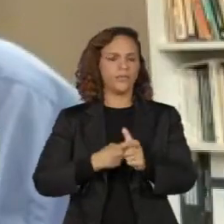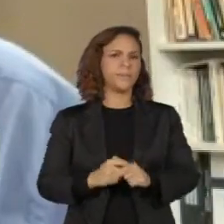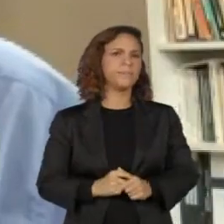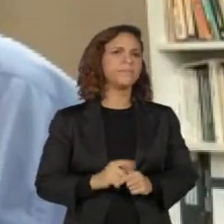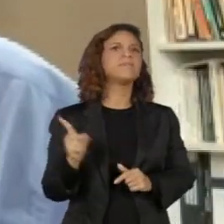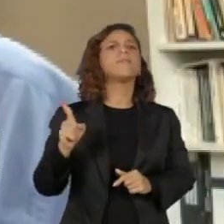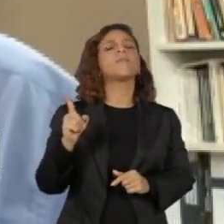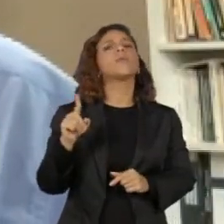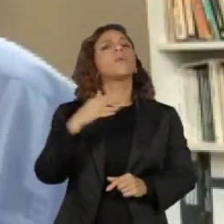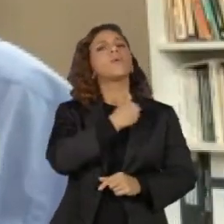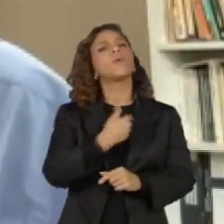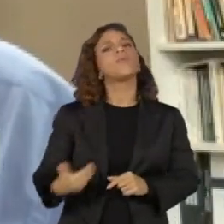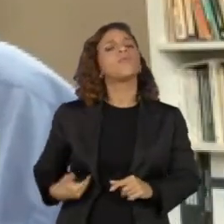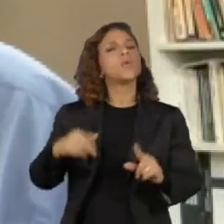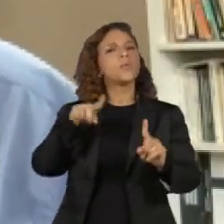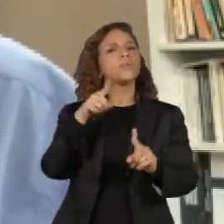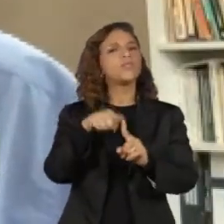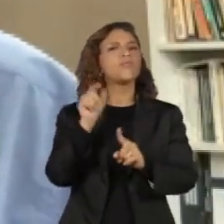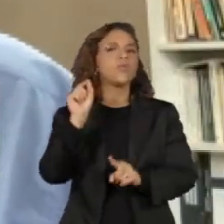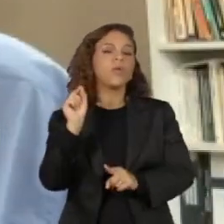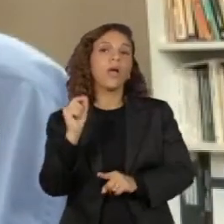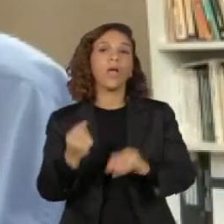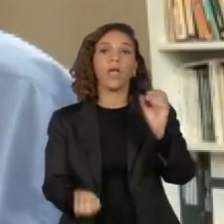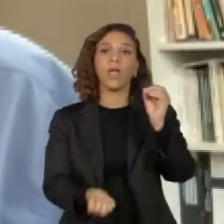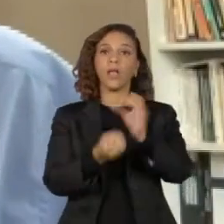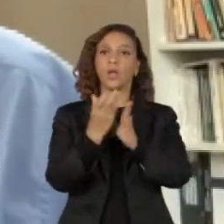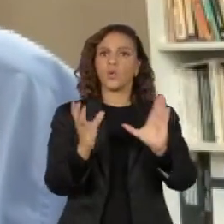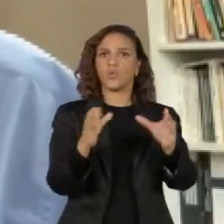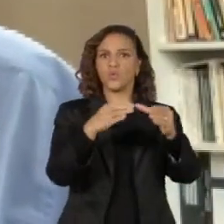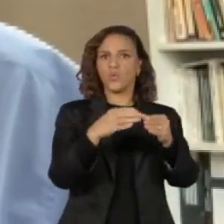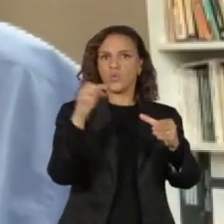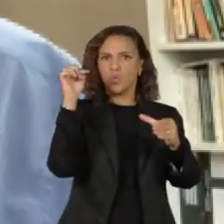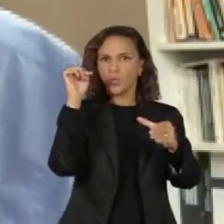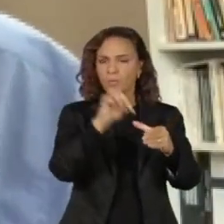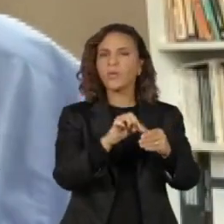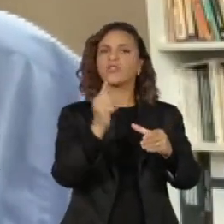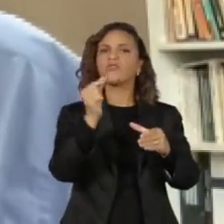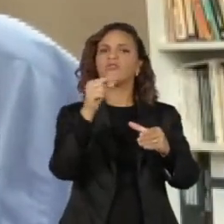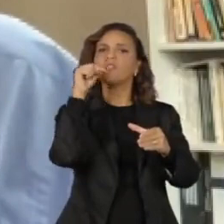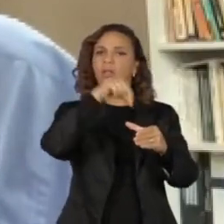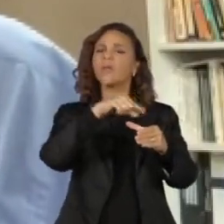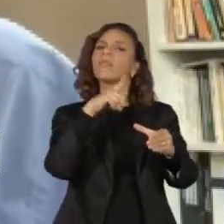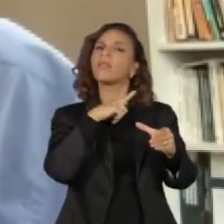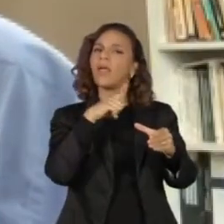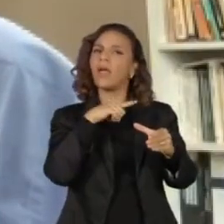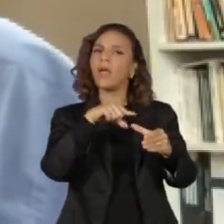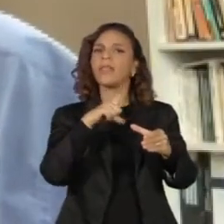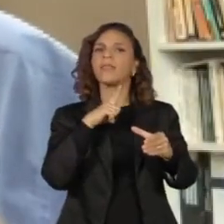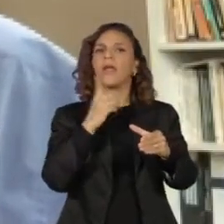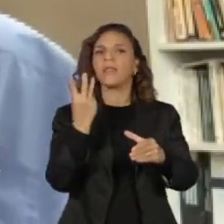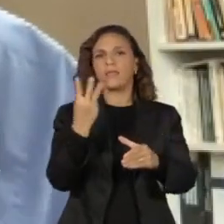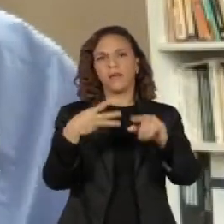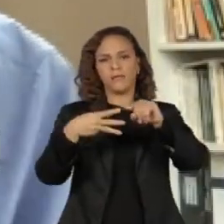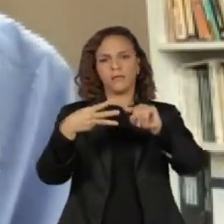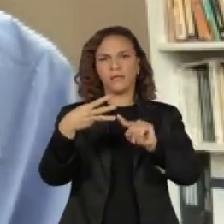do governo? Criar um fundo garantidor que é formado por um tripé